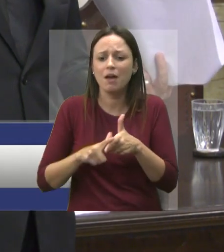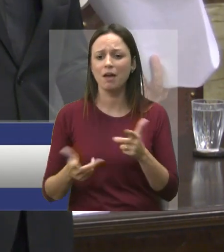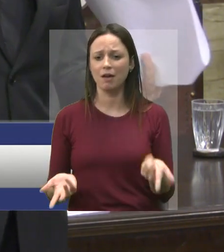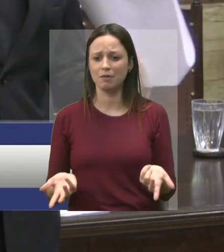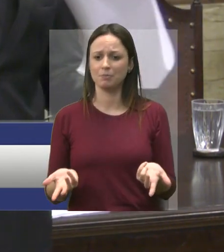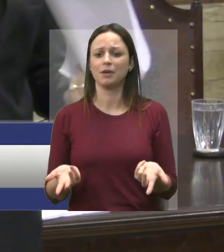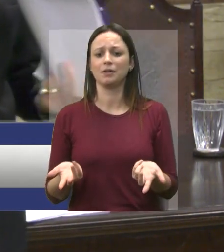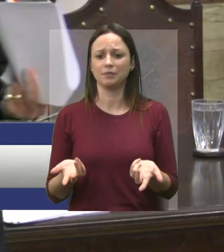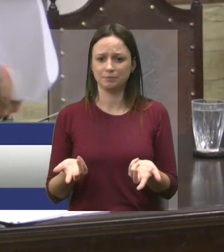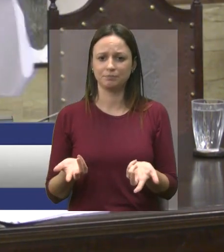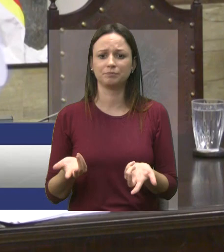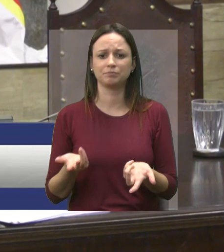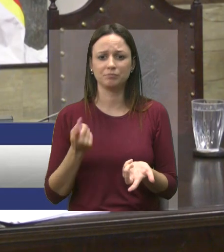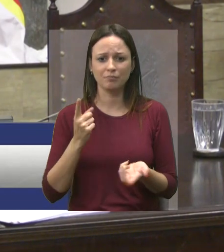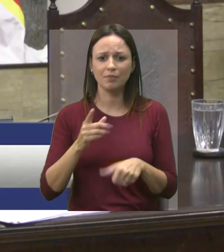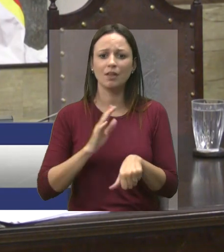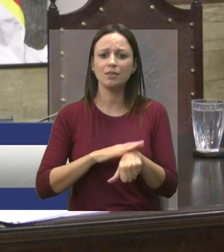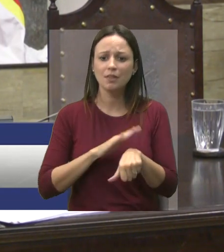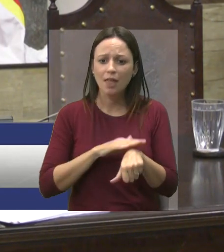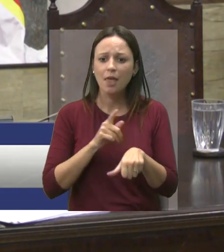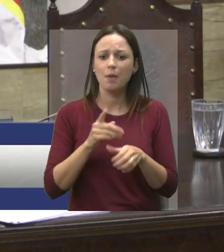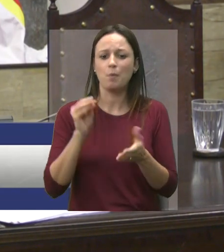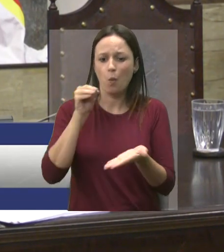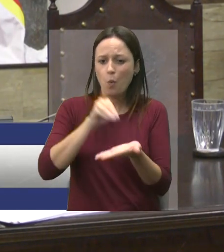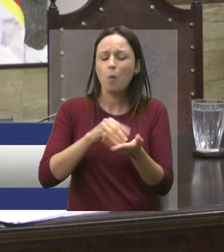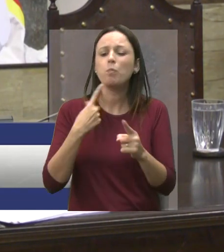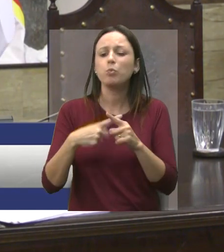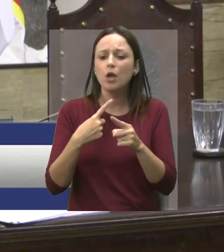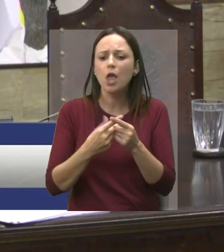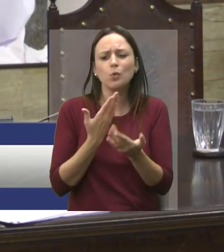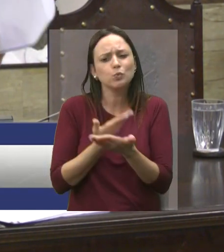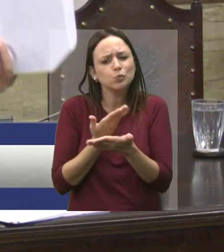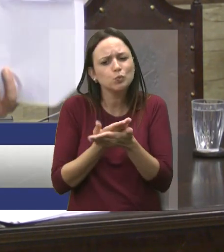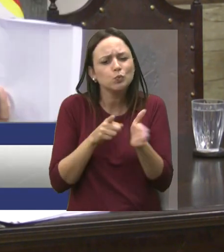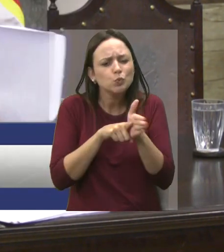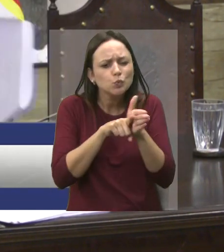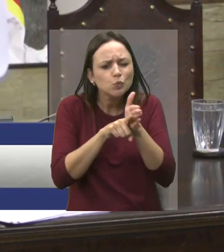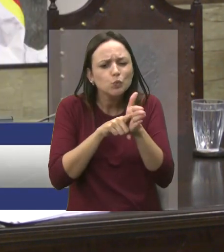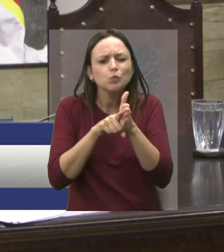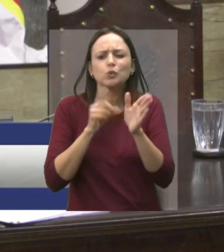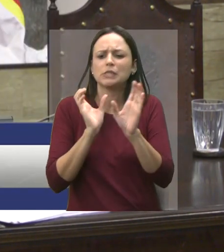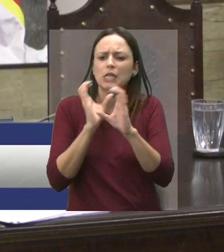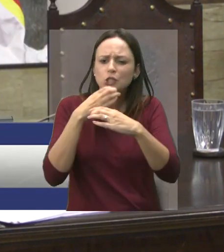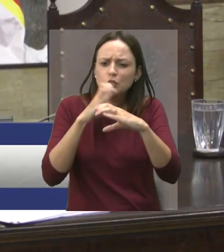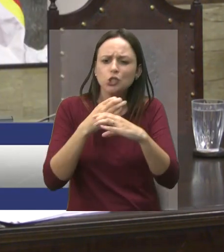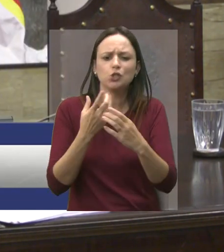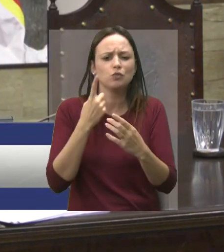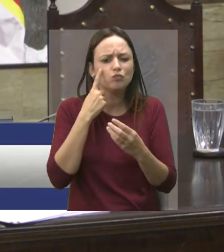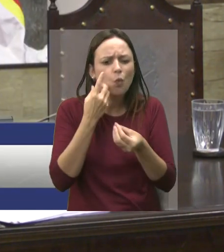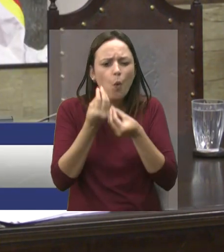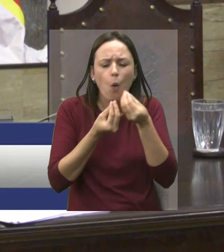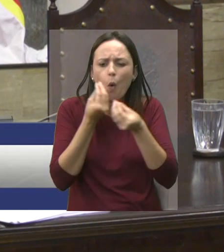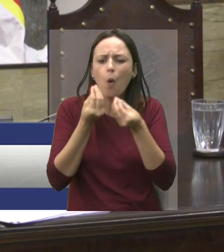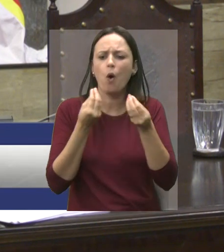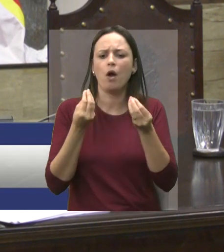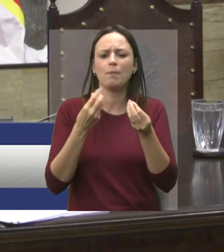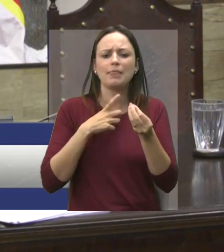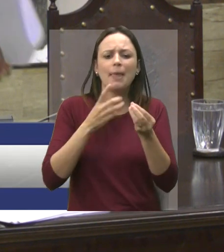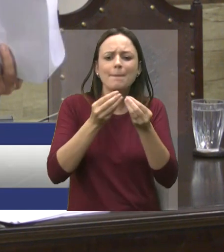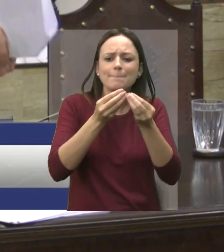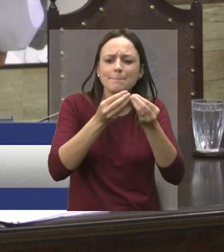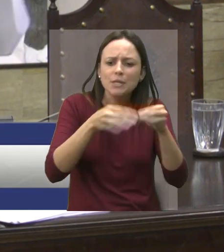foram fixados através de estudos científicos, onde foi avaliado o tipo de prejuízo